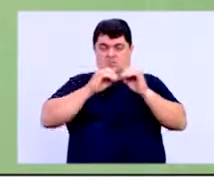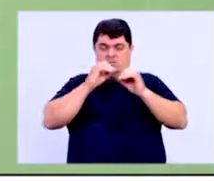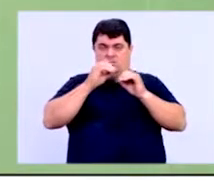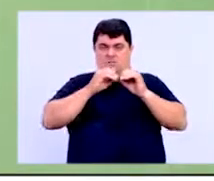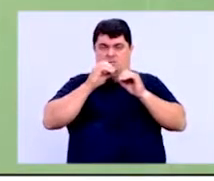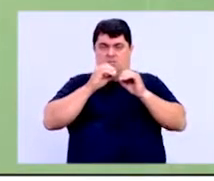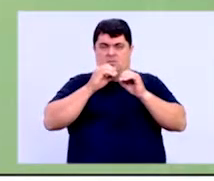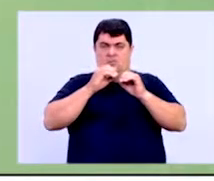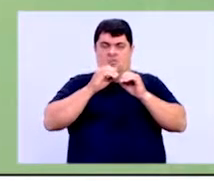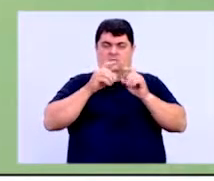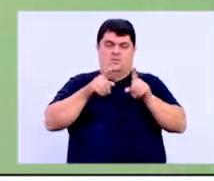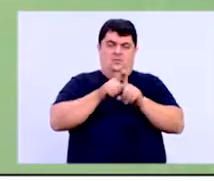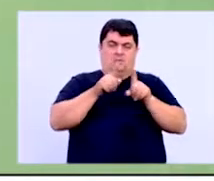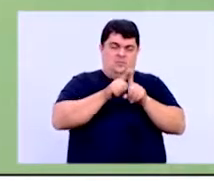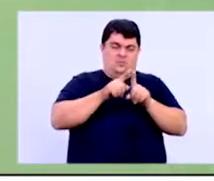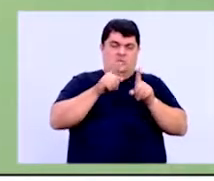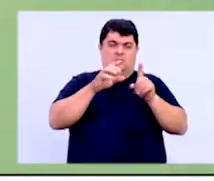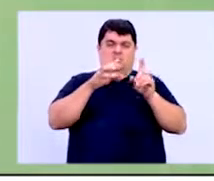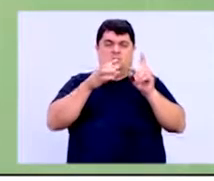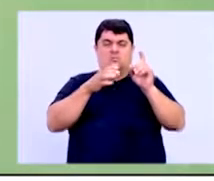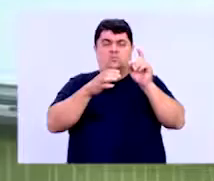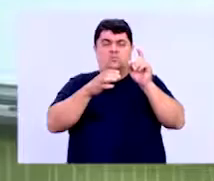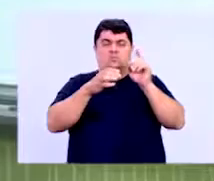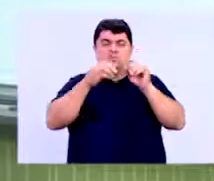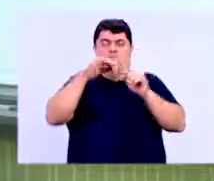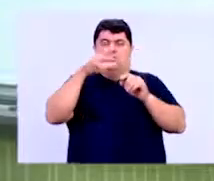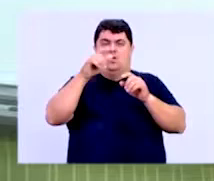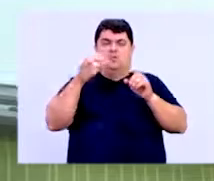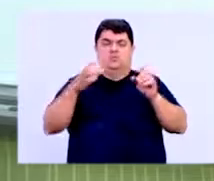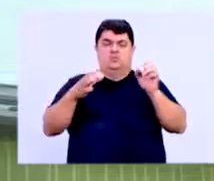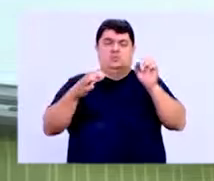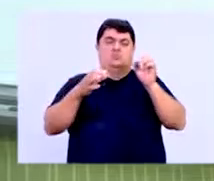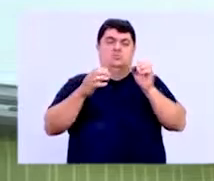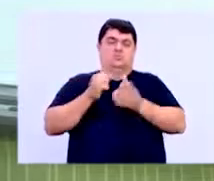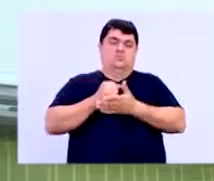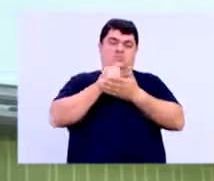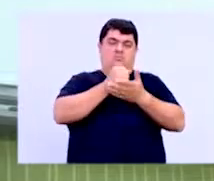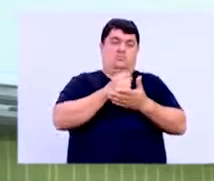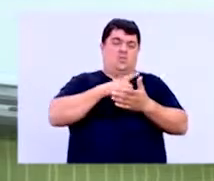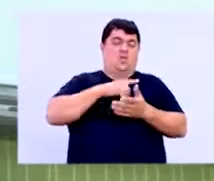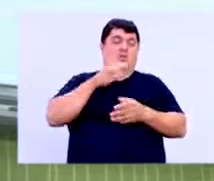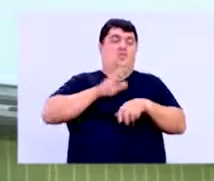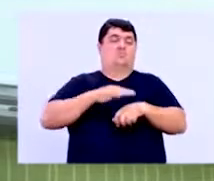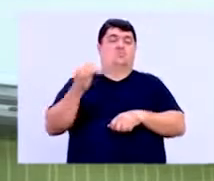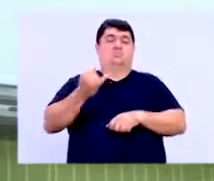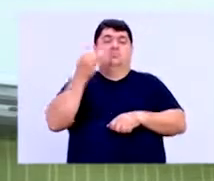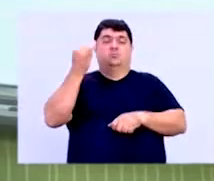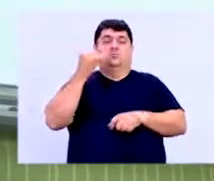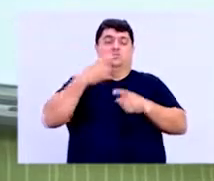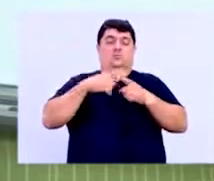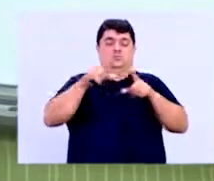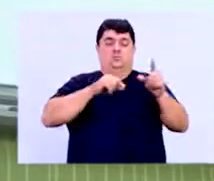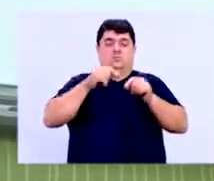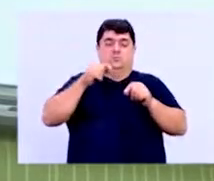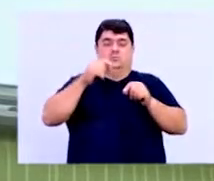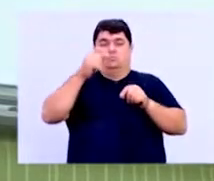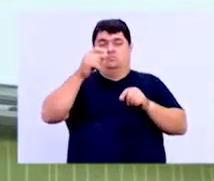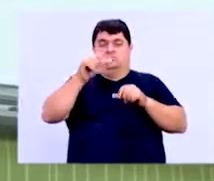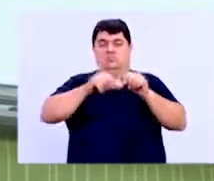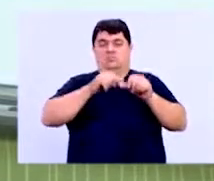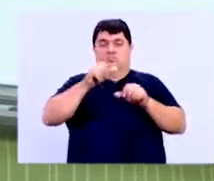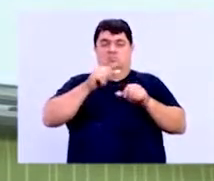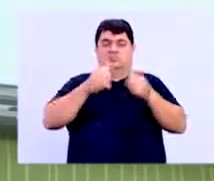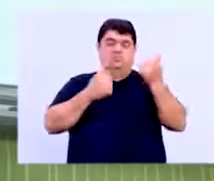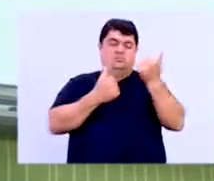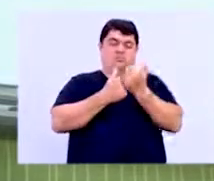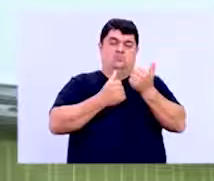segurança como a margem de contribuição, é como a gente vem falando, são peças fundamentais nessa tomada de decisão, não é, professor? Com certeza,